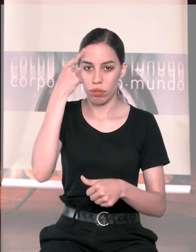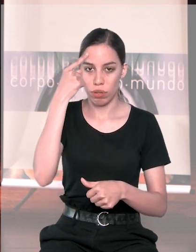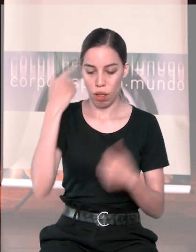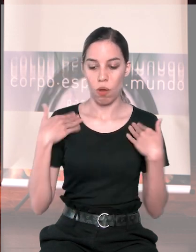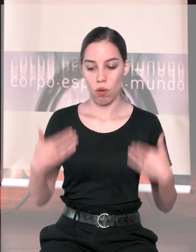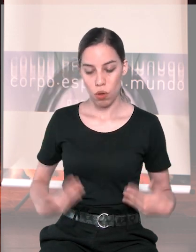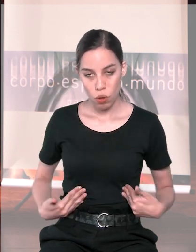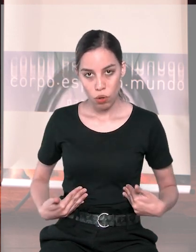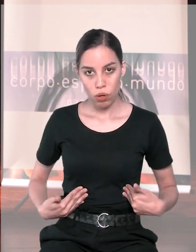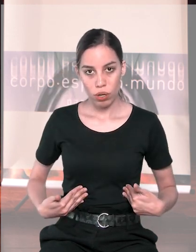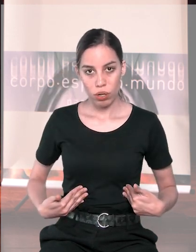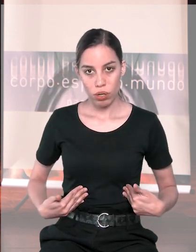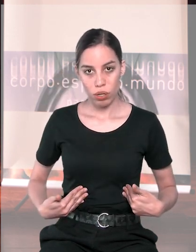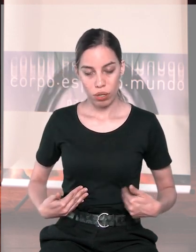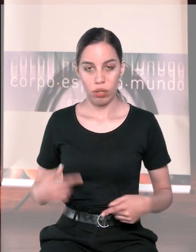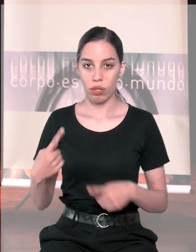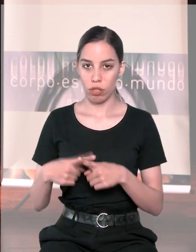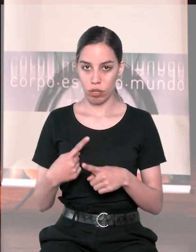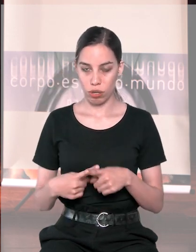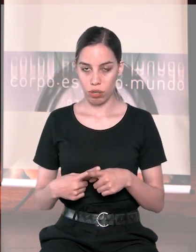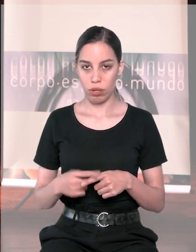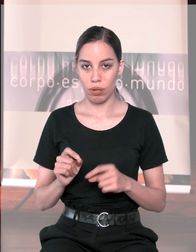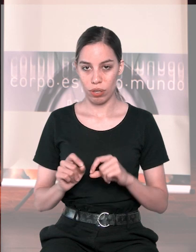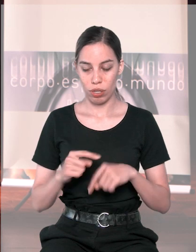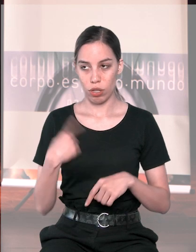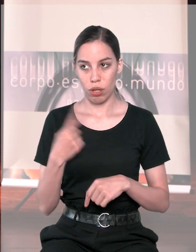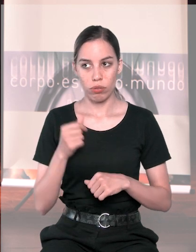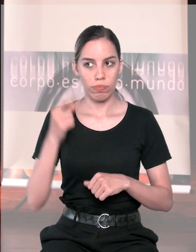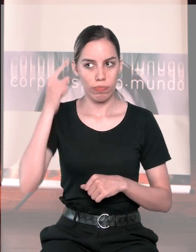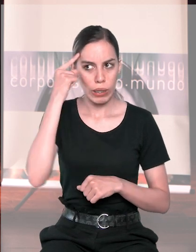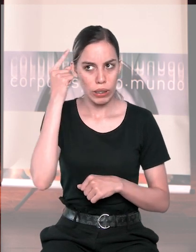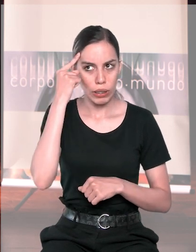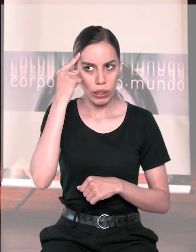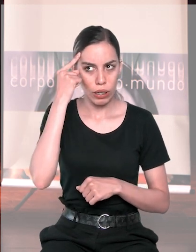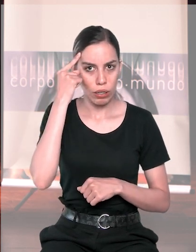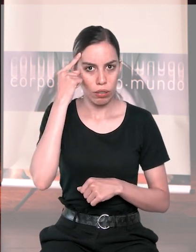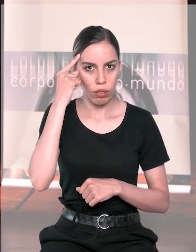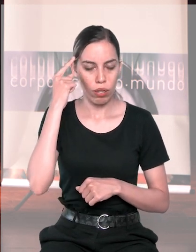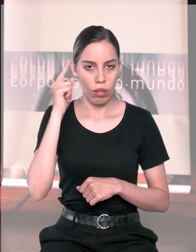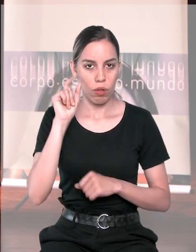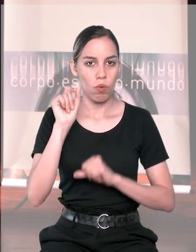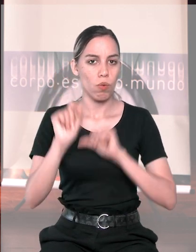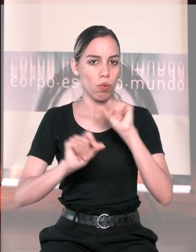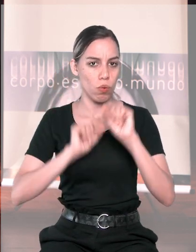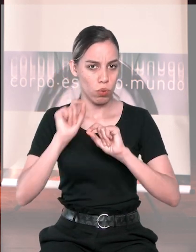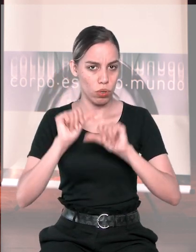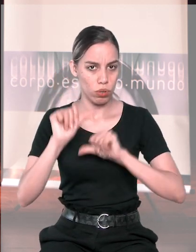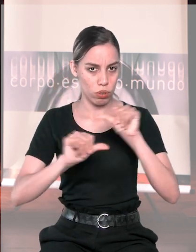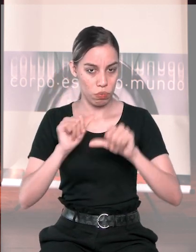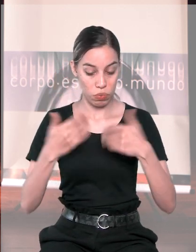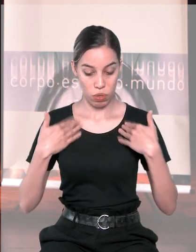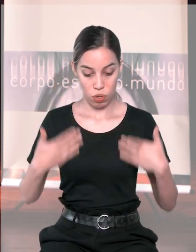corpo. No final das contas, quando a gente está transformando, quando a gente está pensando, é o nosso corpo que nós estamos transformando. É o